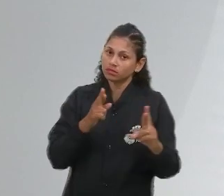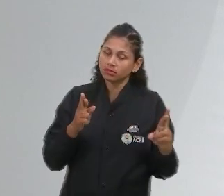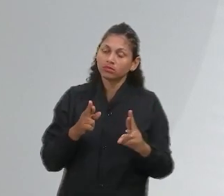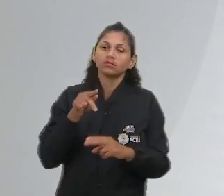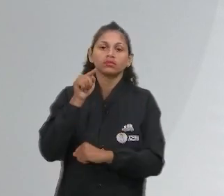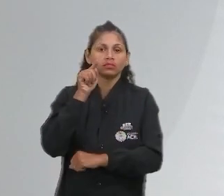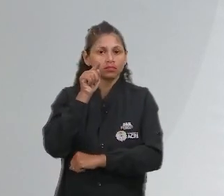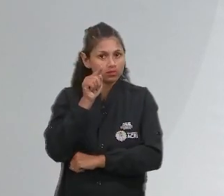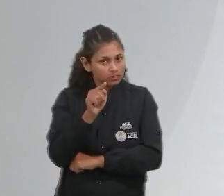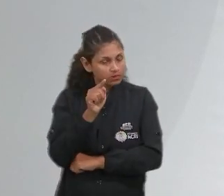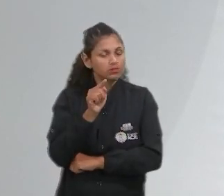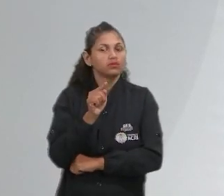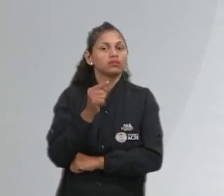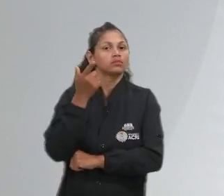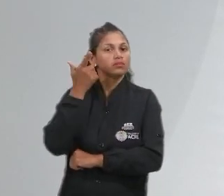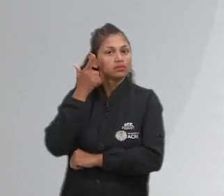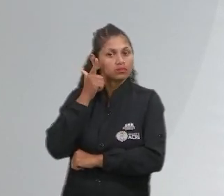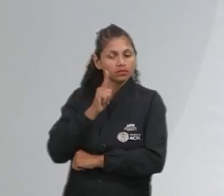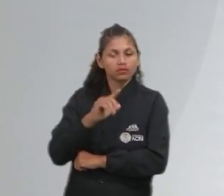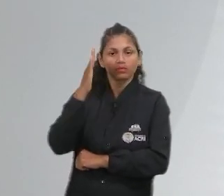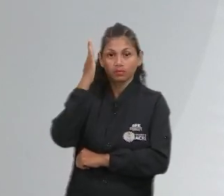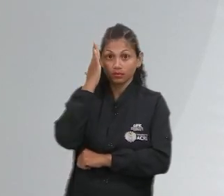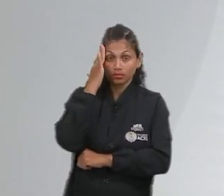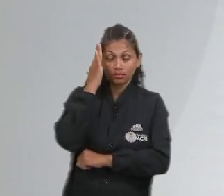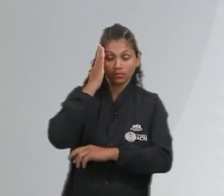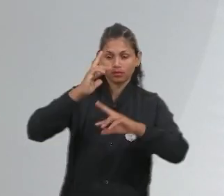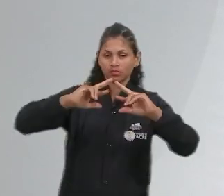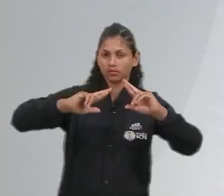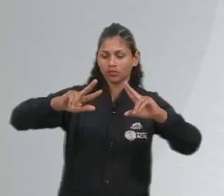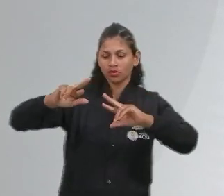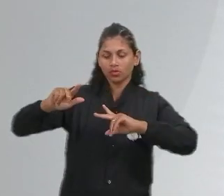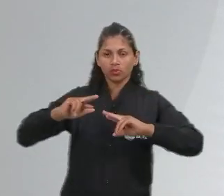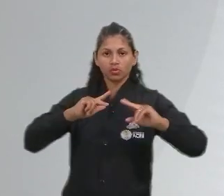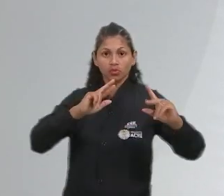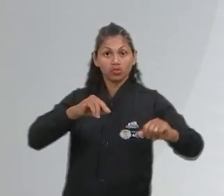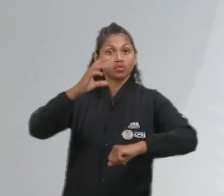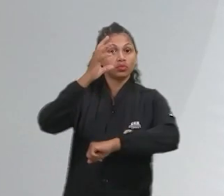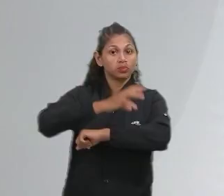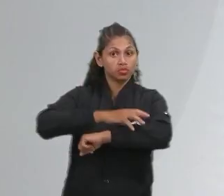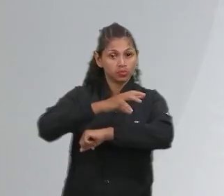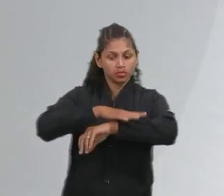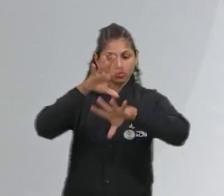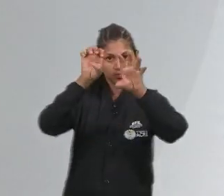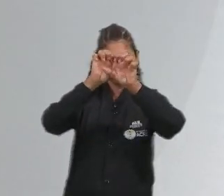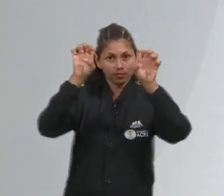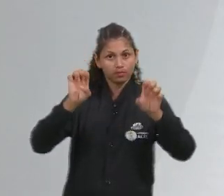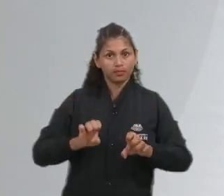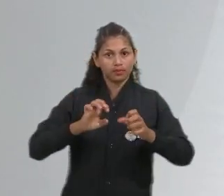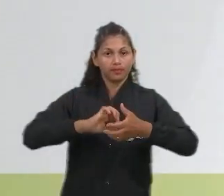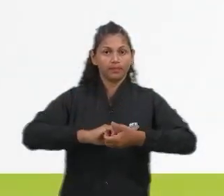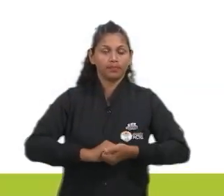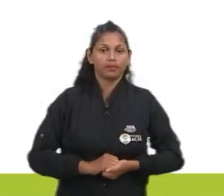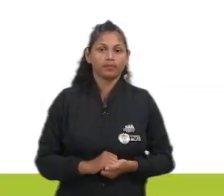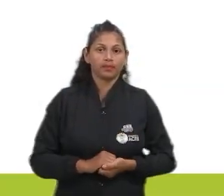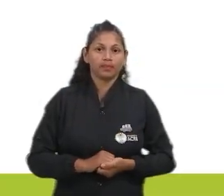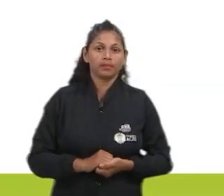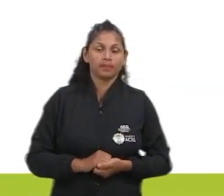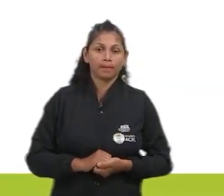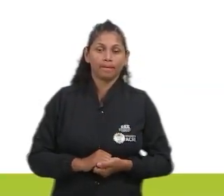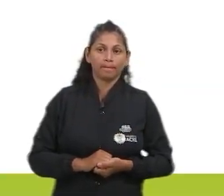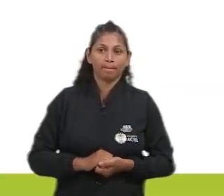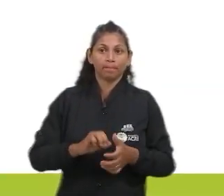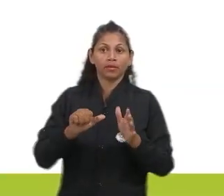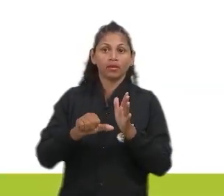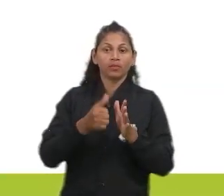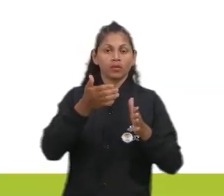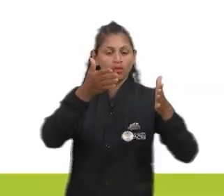vai sair dessa aula aí sabendo diferenciar todas essas funções nas suas estruturas. Primeiro